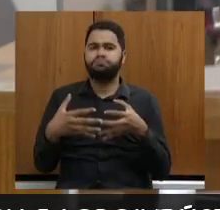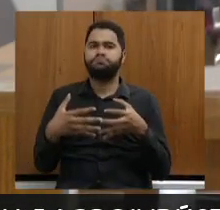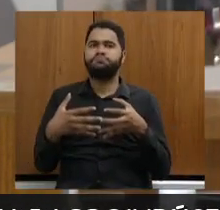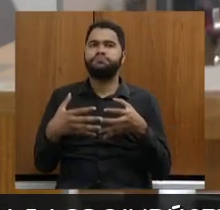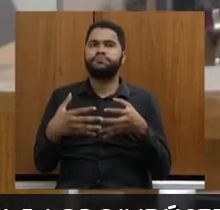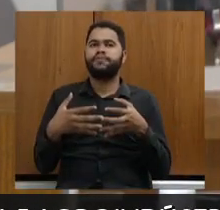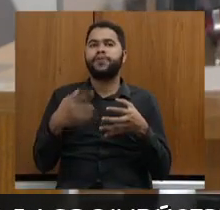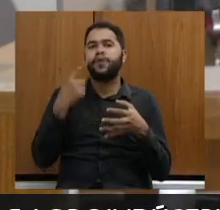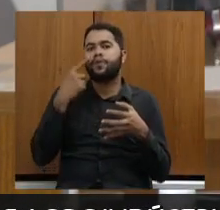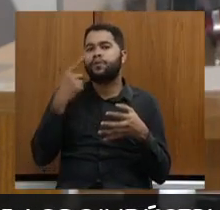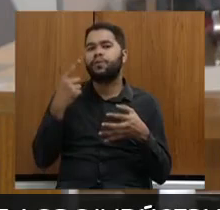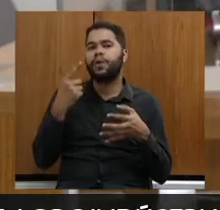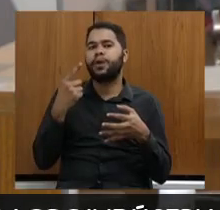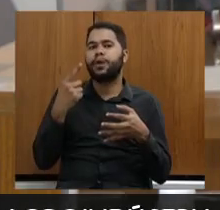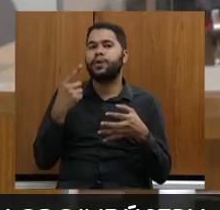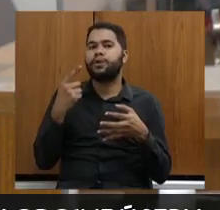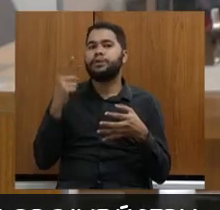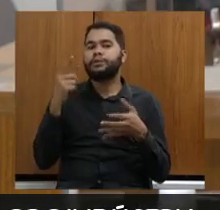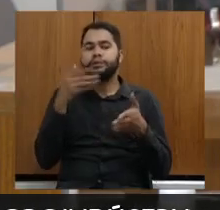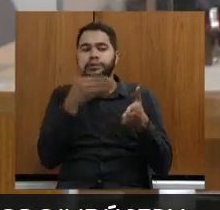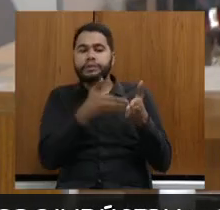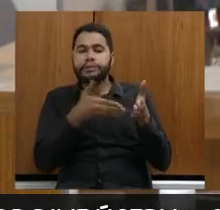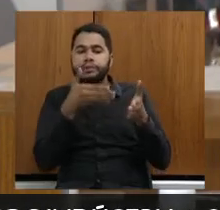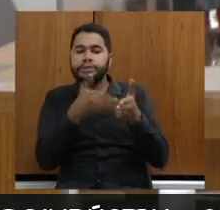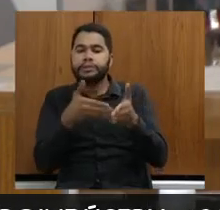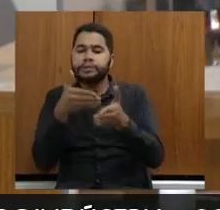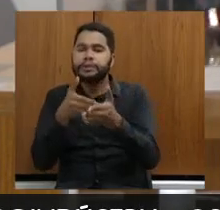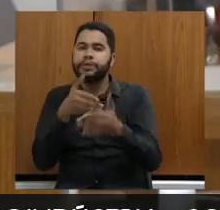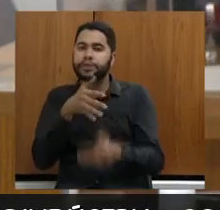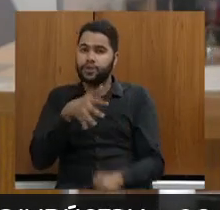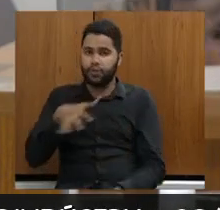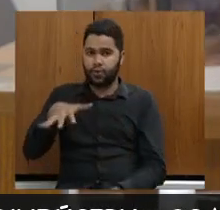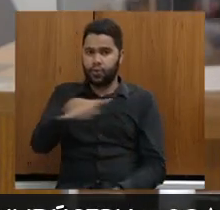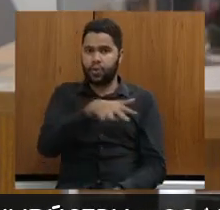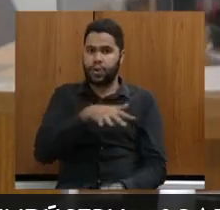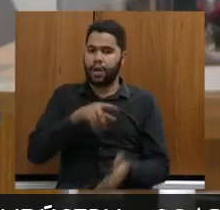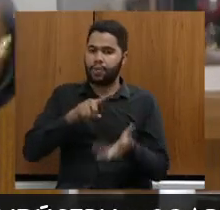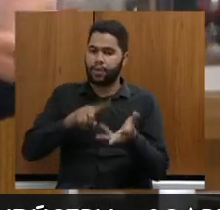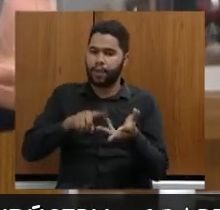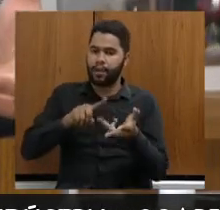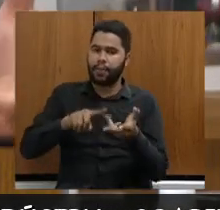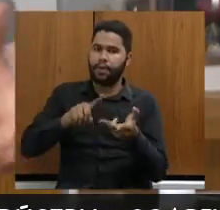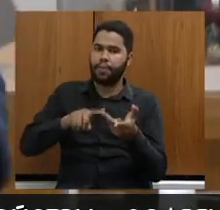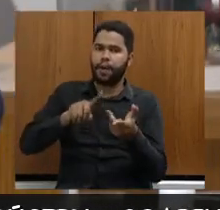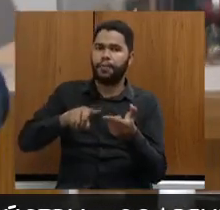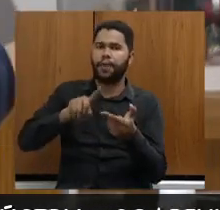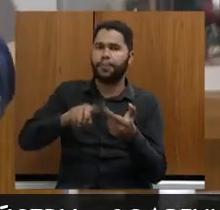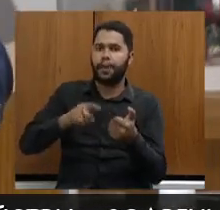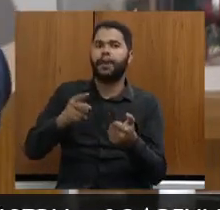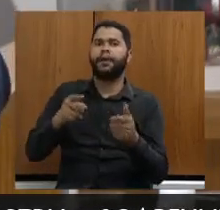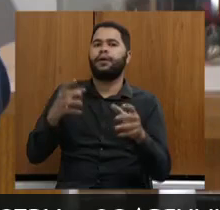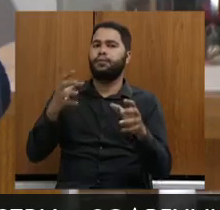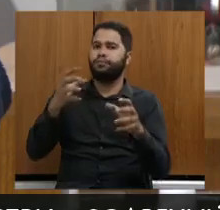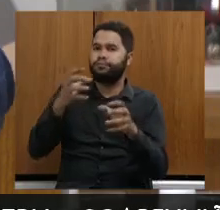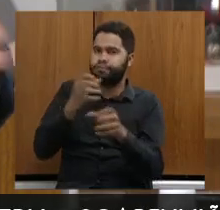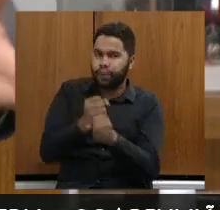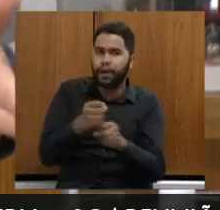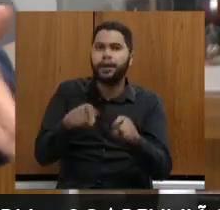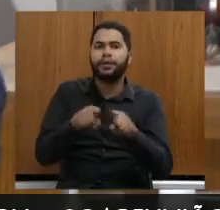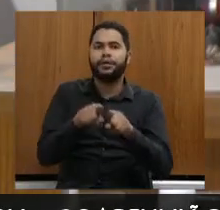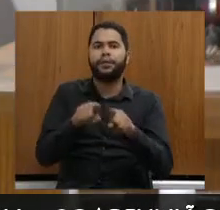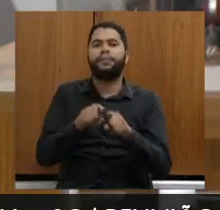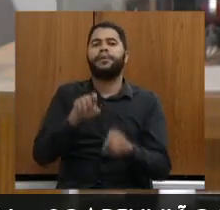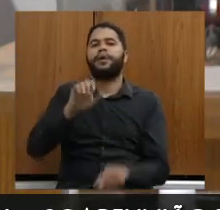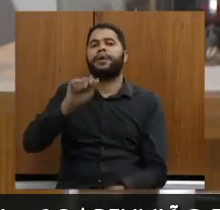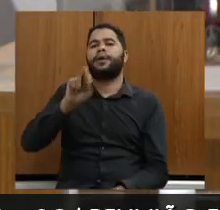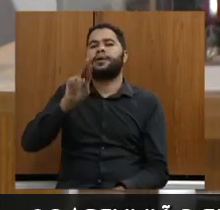fazer uma prévia das dificuldades do campo e eu tô trazendo aqui o Caio Pimenta trouxe o ar anti foi muito feliz